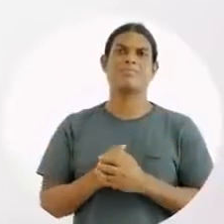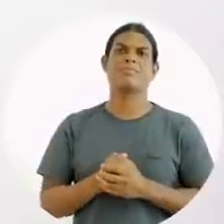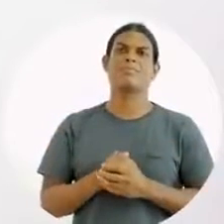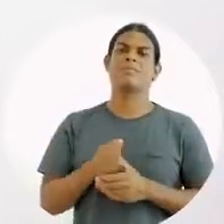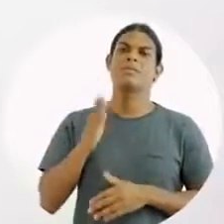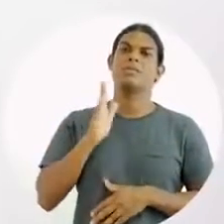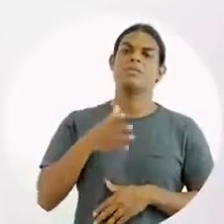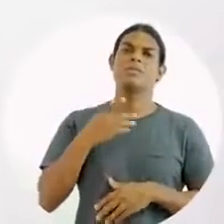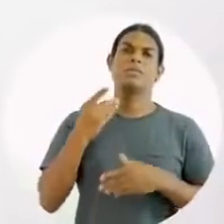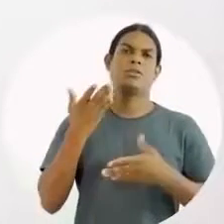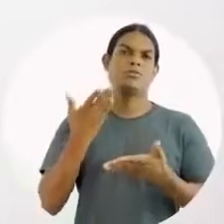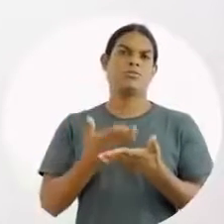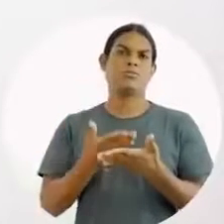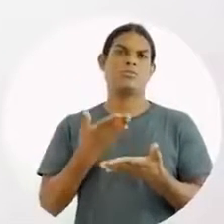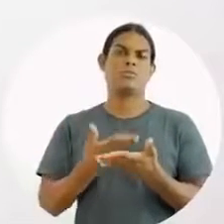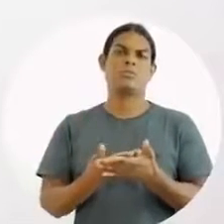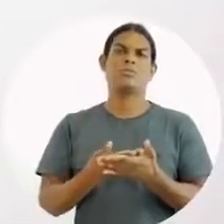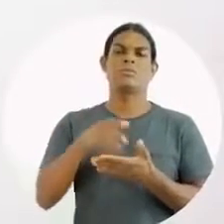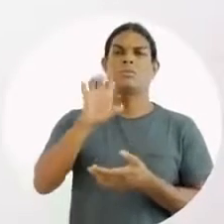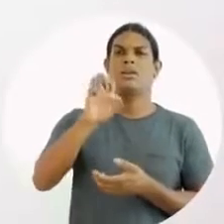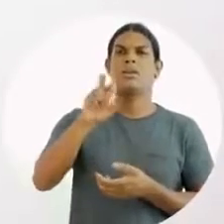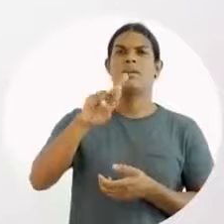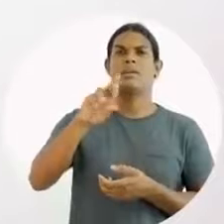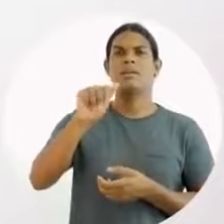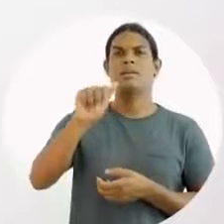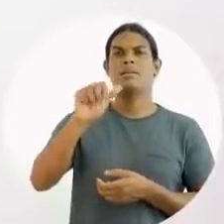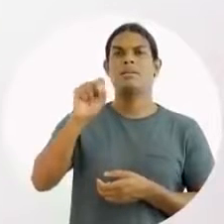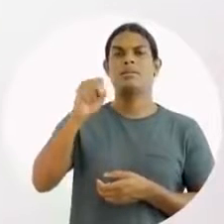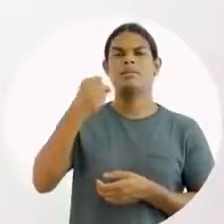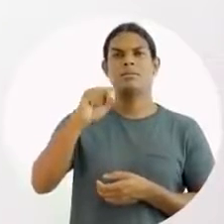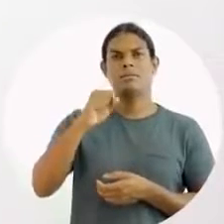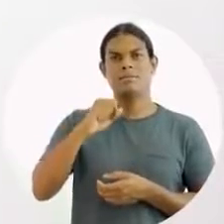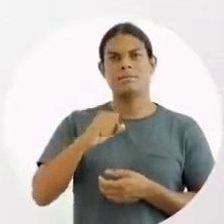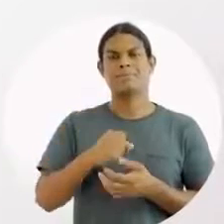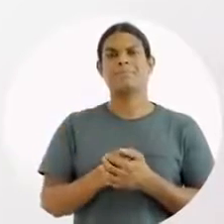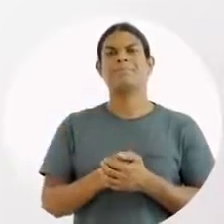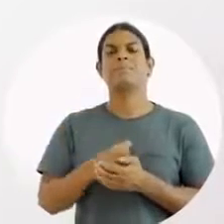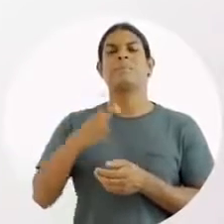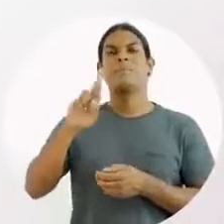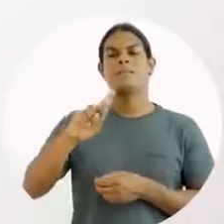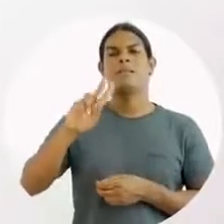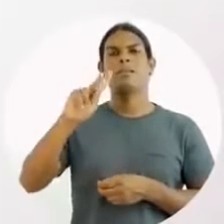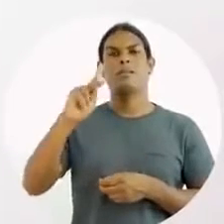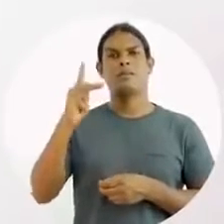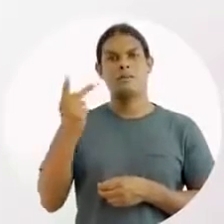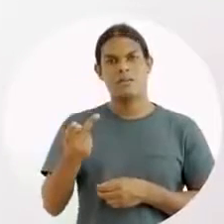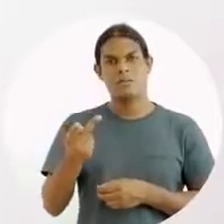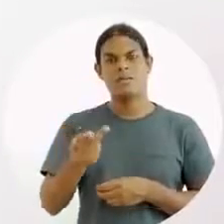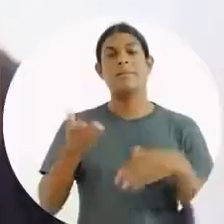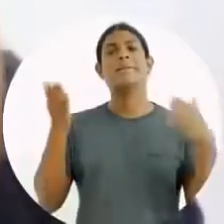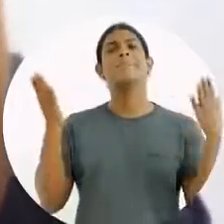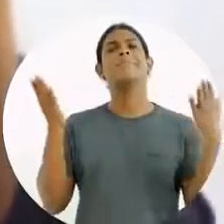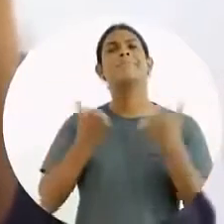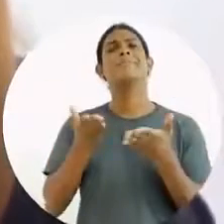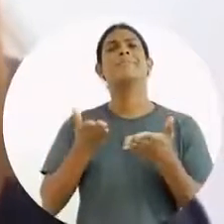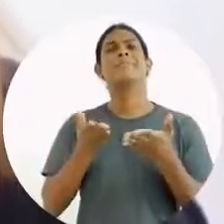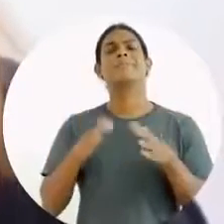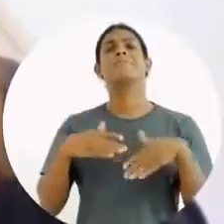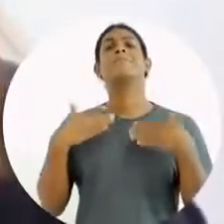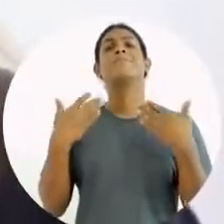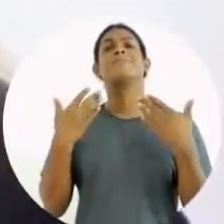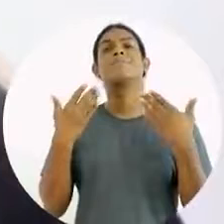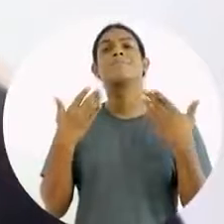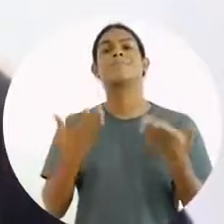de Relações Industriais, primeira era, segunda era, Departamento de Recursos Humanos, e agora? Qual